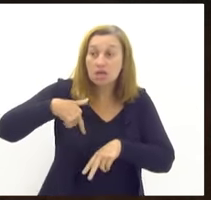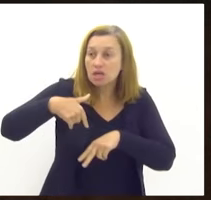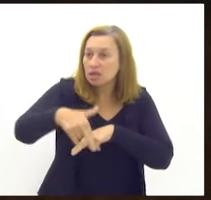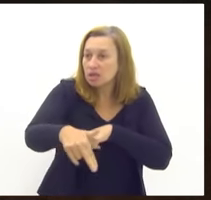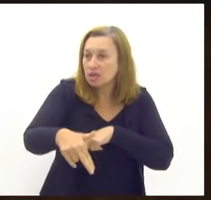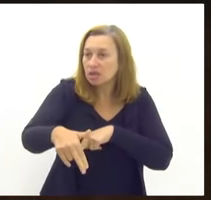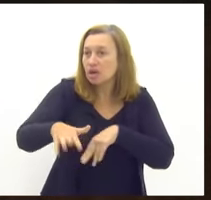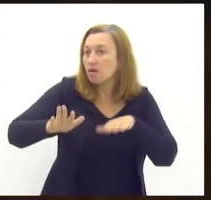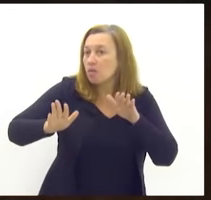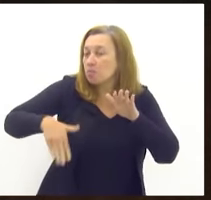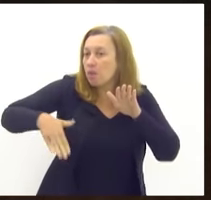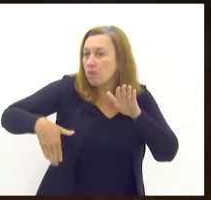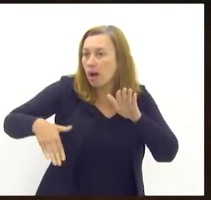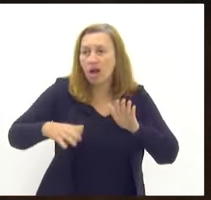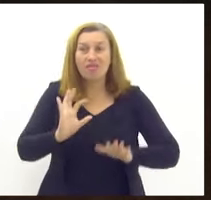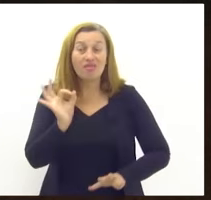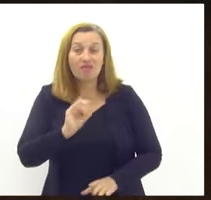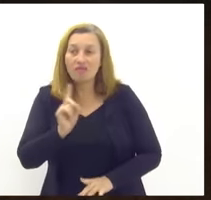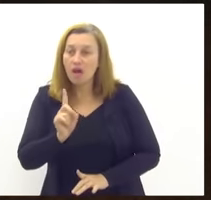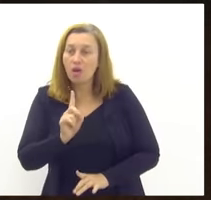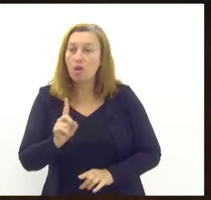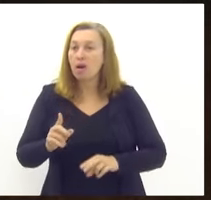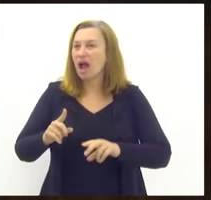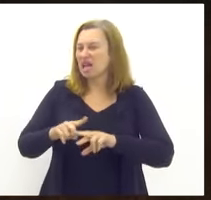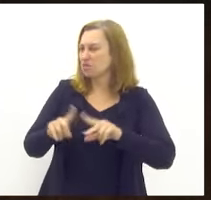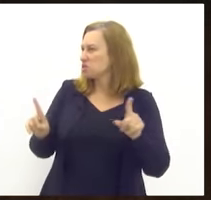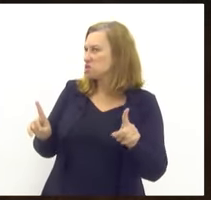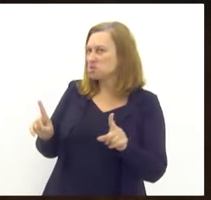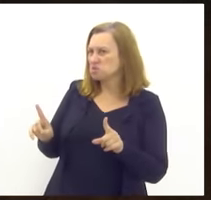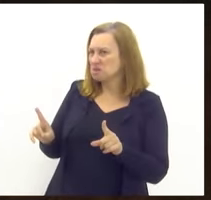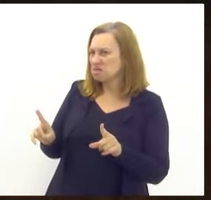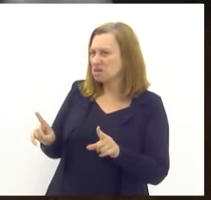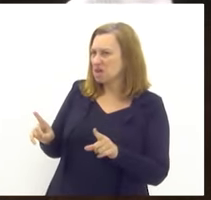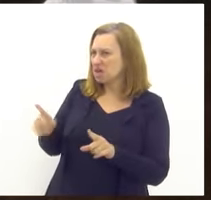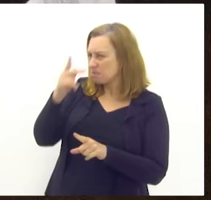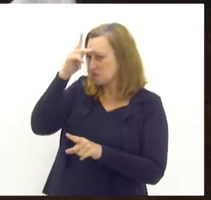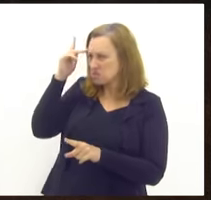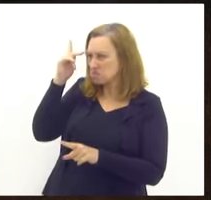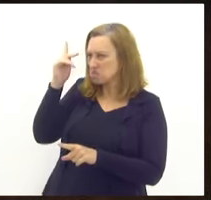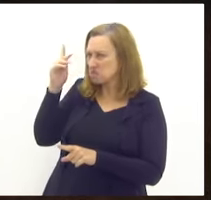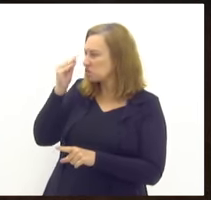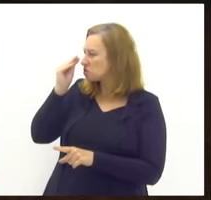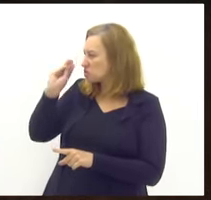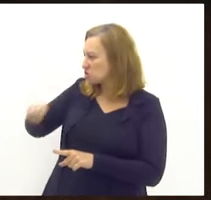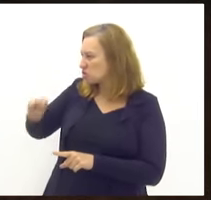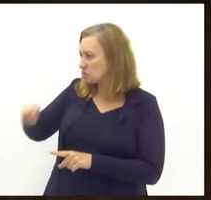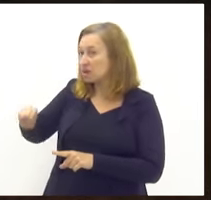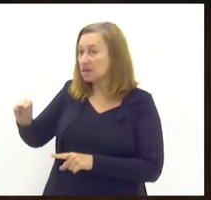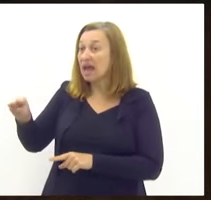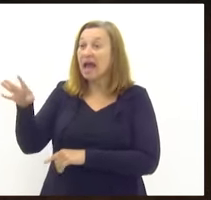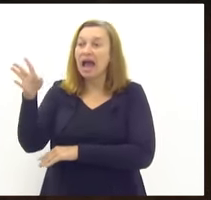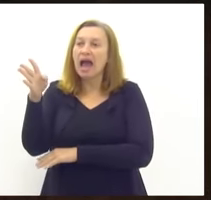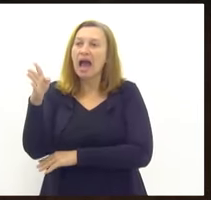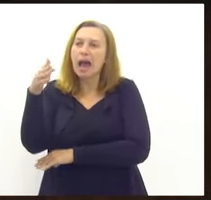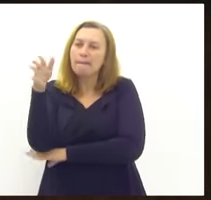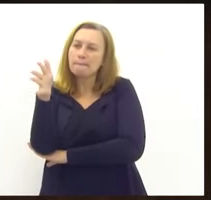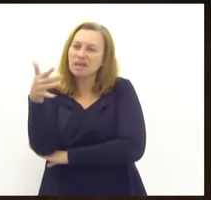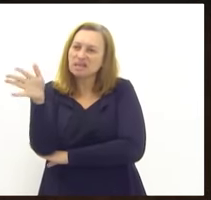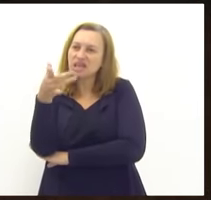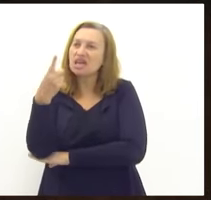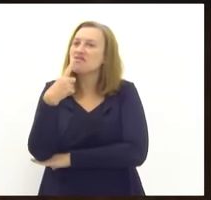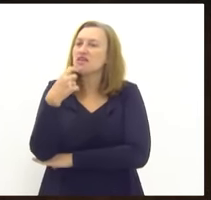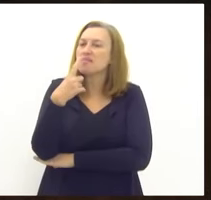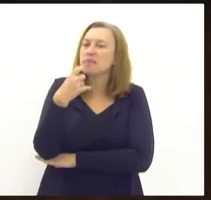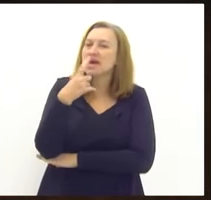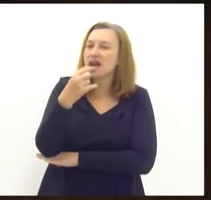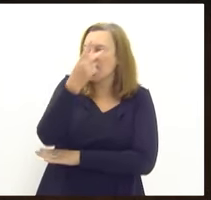no mar naquele local e muita gente simplesmente não obedece as bandeirinhas vermelhas parece que são invisíveis para muita gente e aí o que acontece